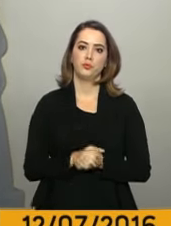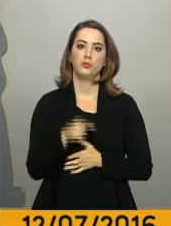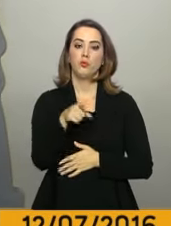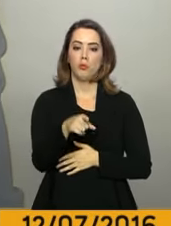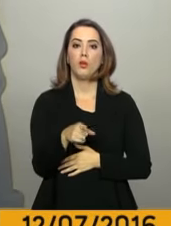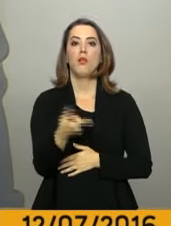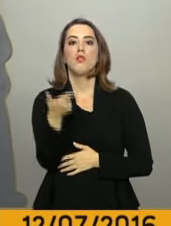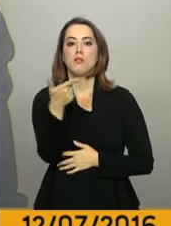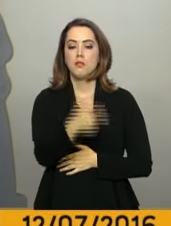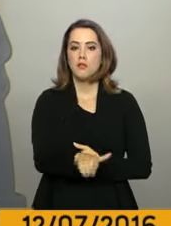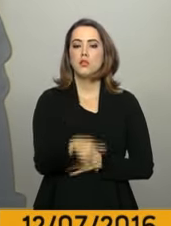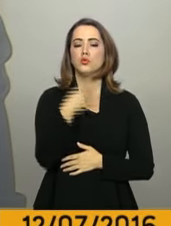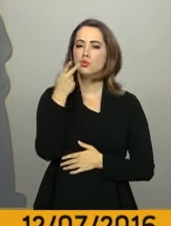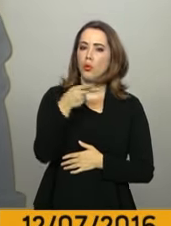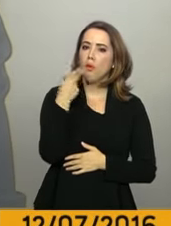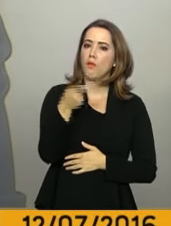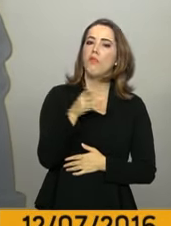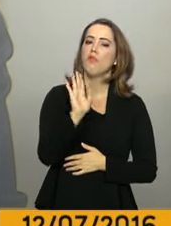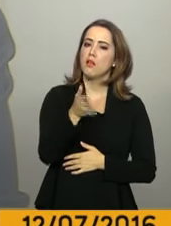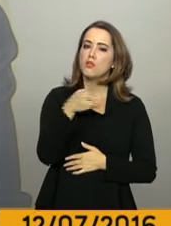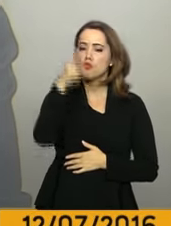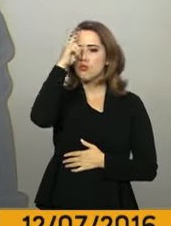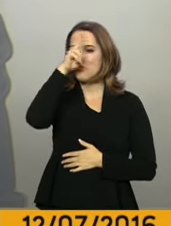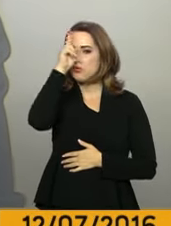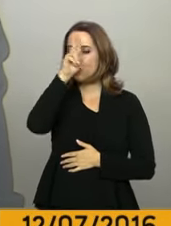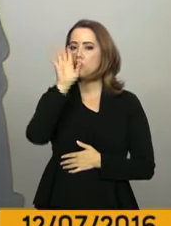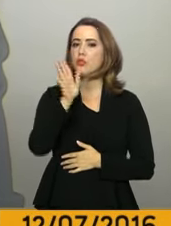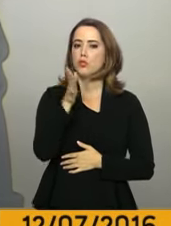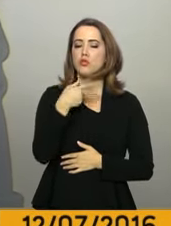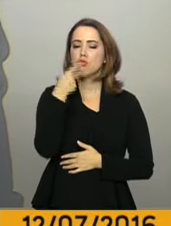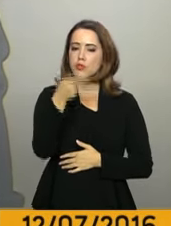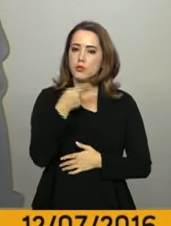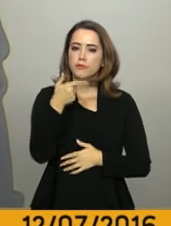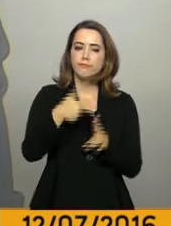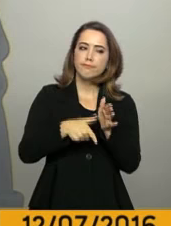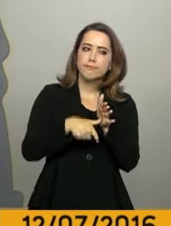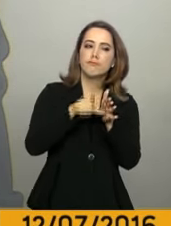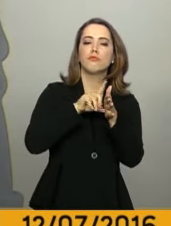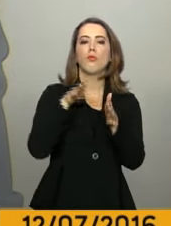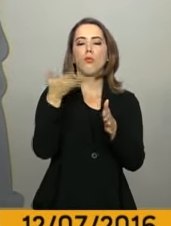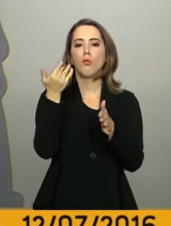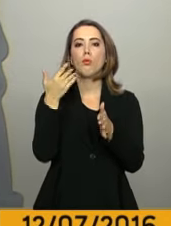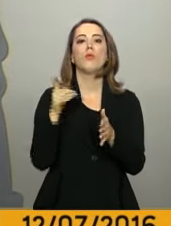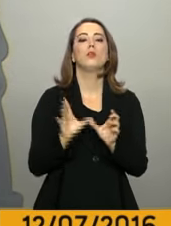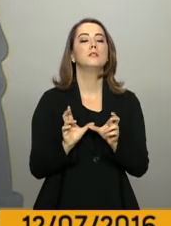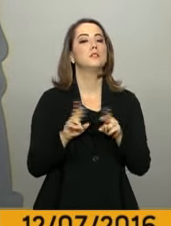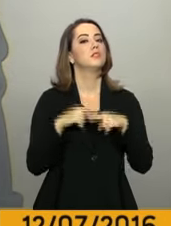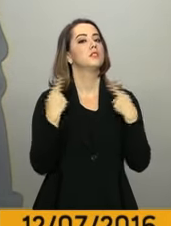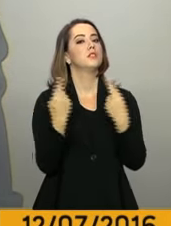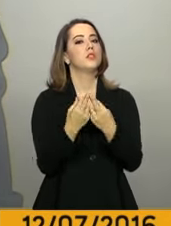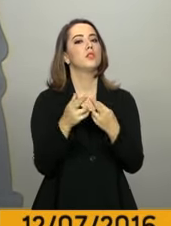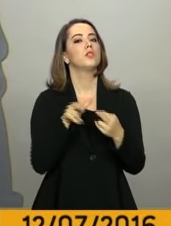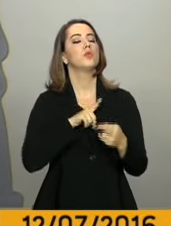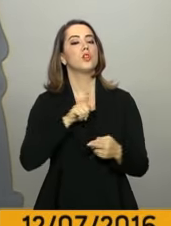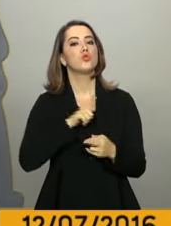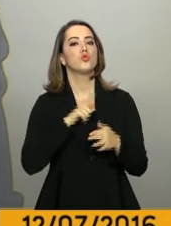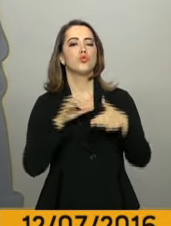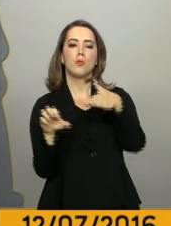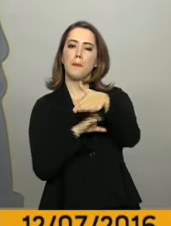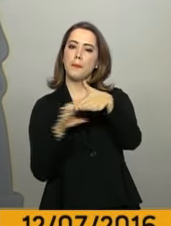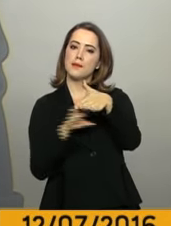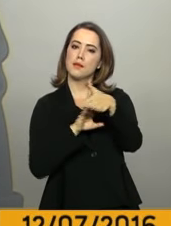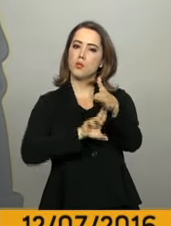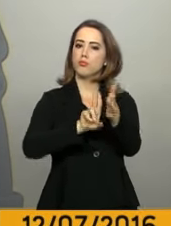até vou repetir aqui uma historinha que eu contei lá nessa reunião dos dos 1500 empresários